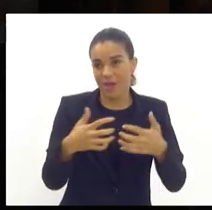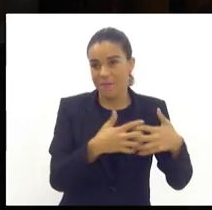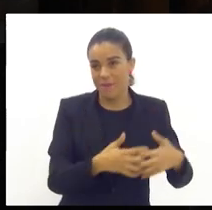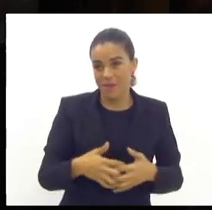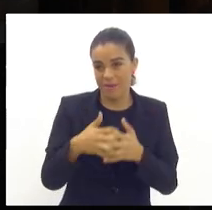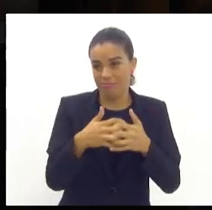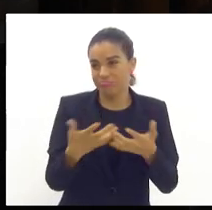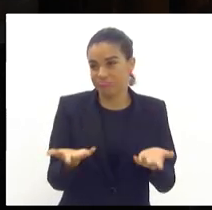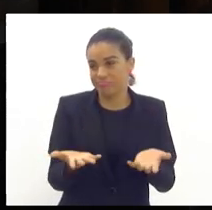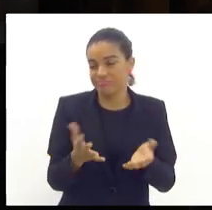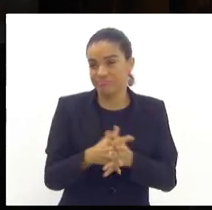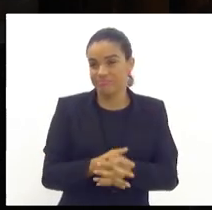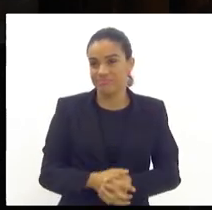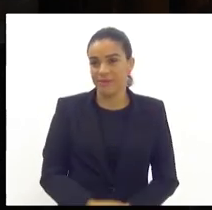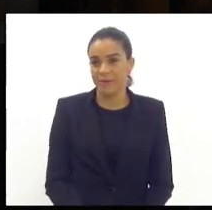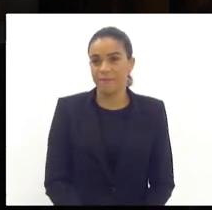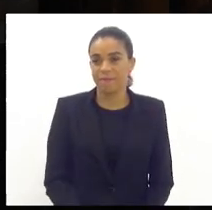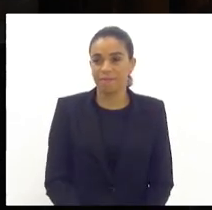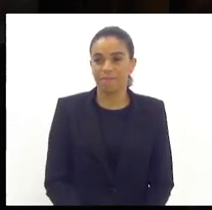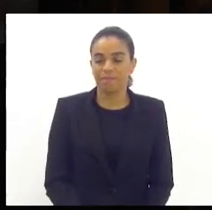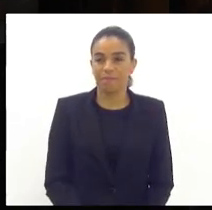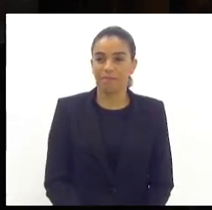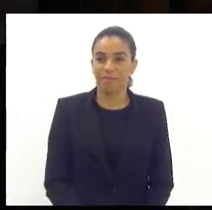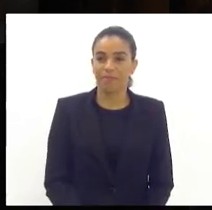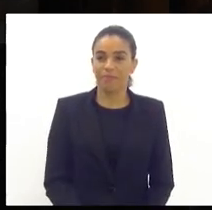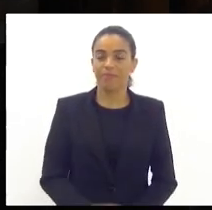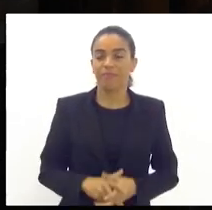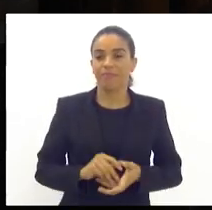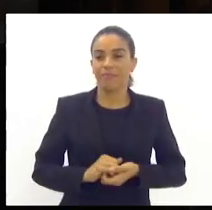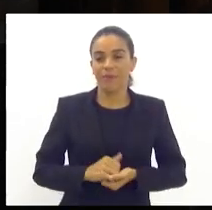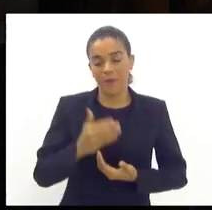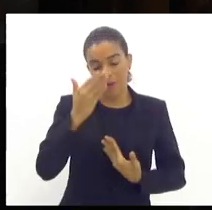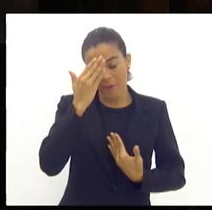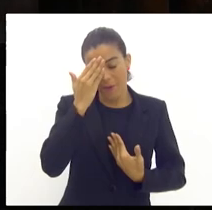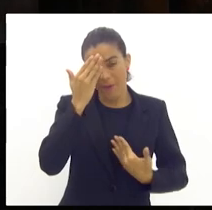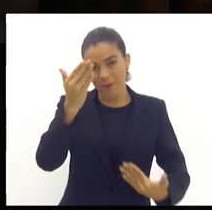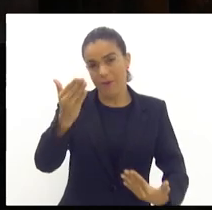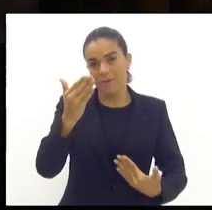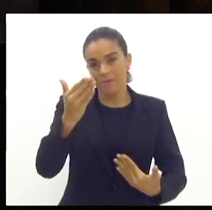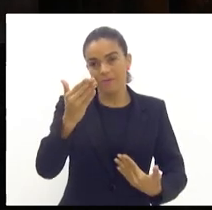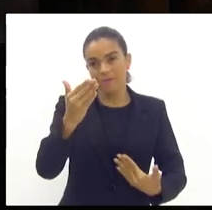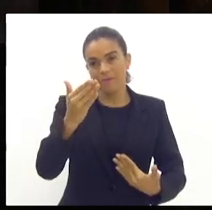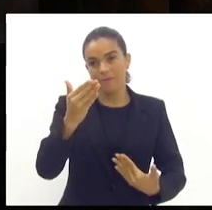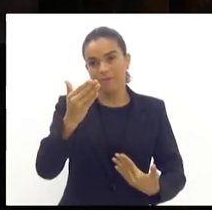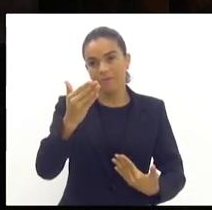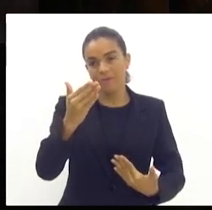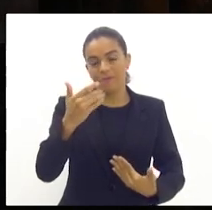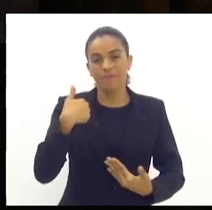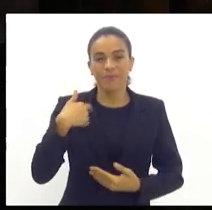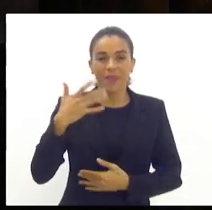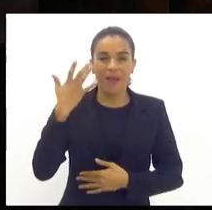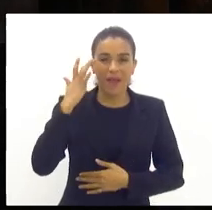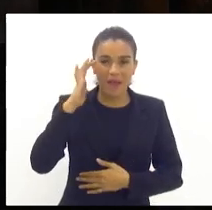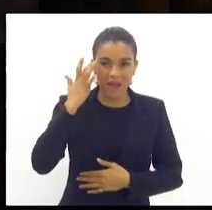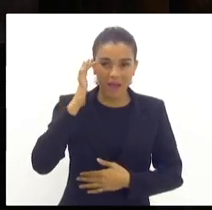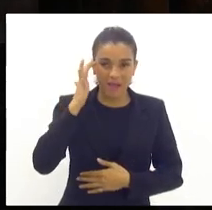aqui para no comércio brasileiro. Então, obrigado, e acho que